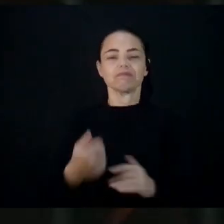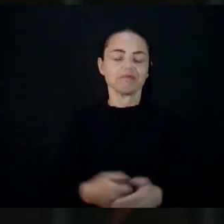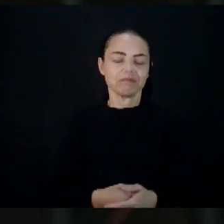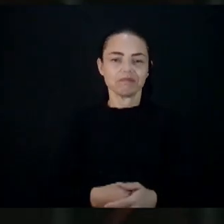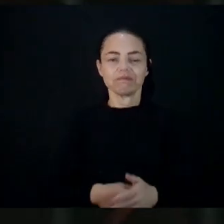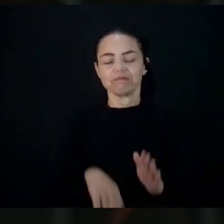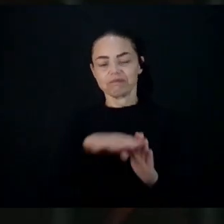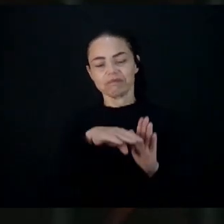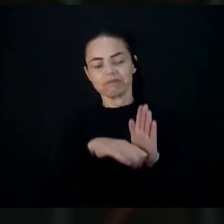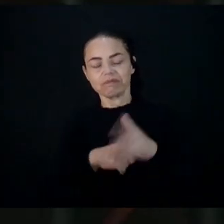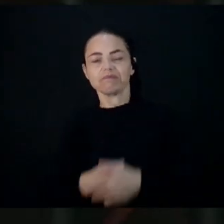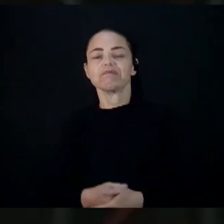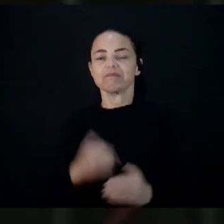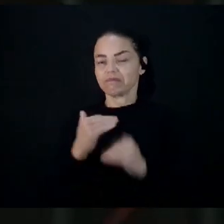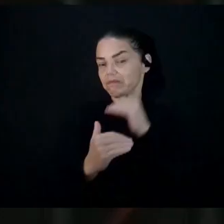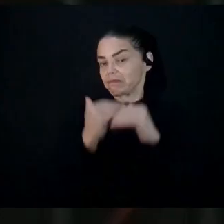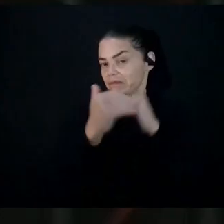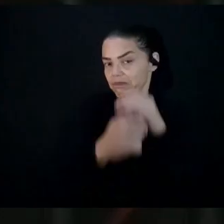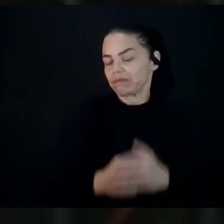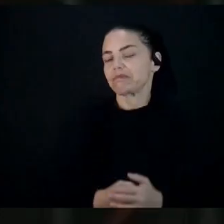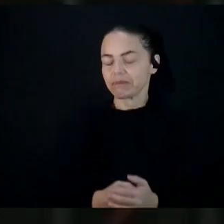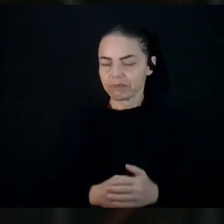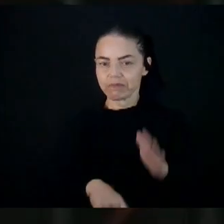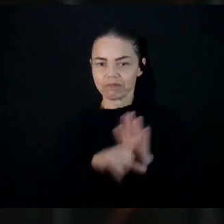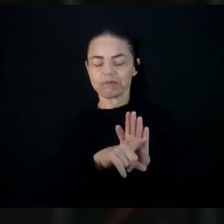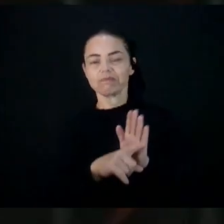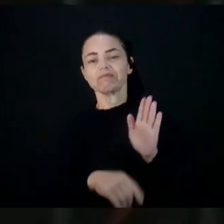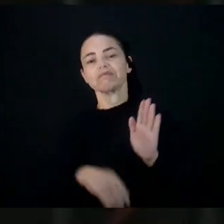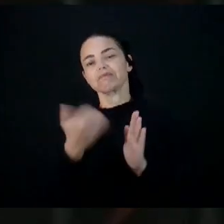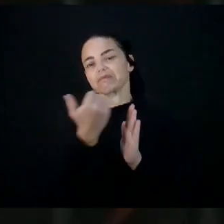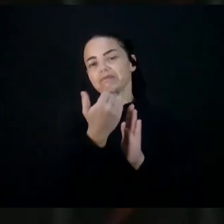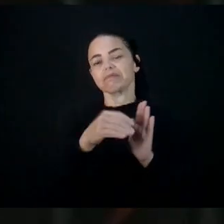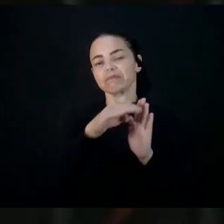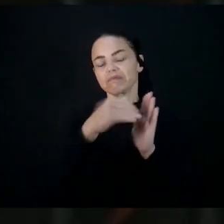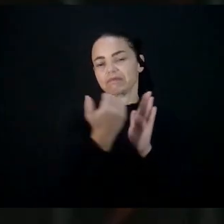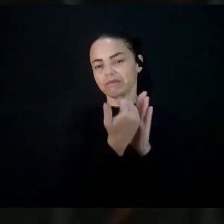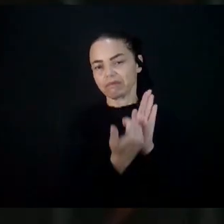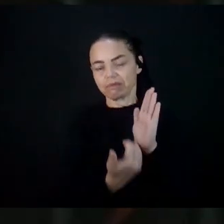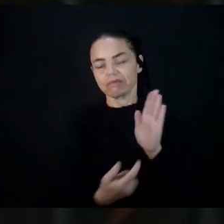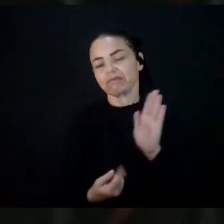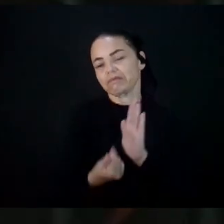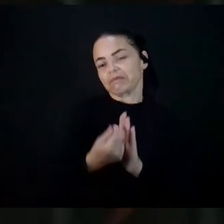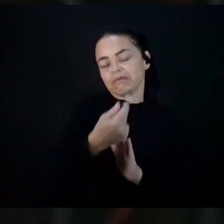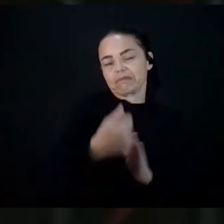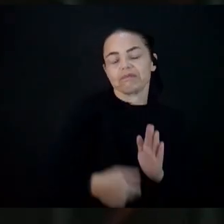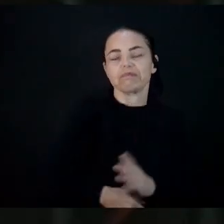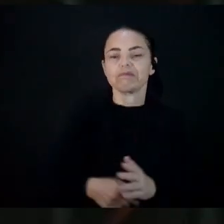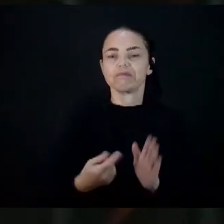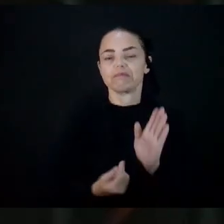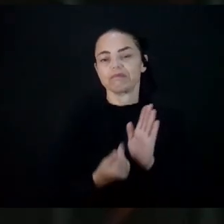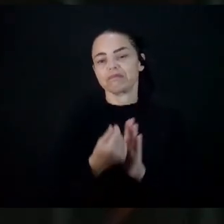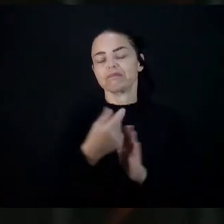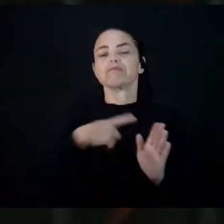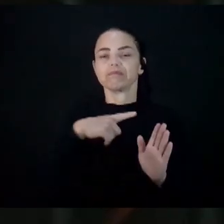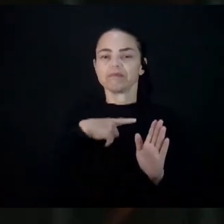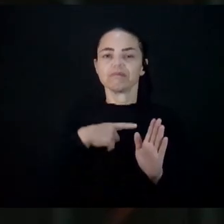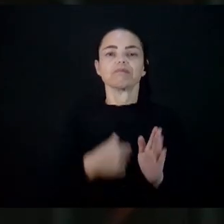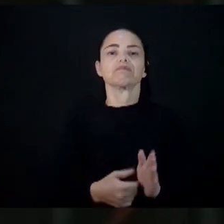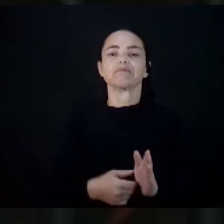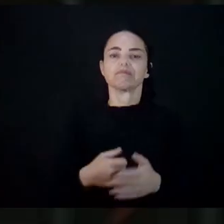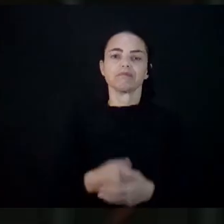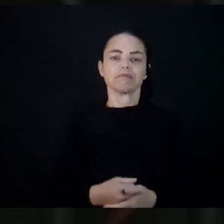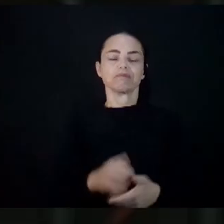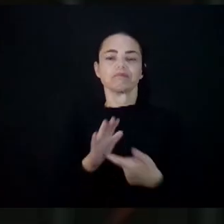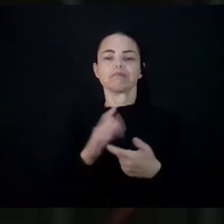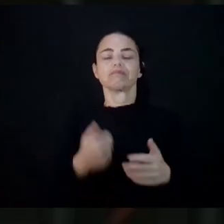construção dessa Lei de Diretrizes Orçamentárias, que é o orçamento que o município tem para